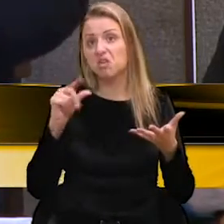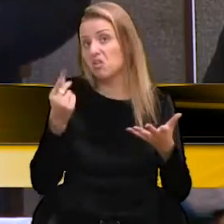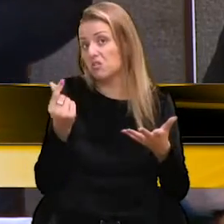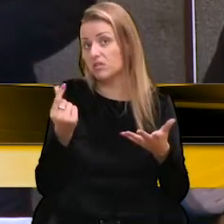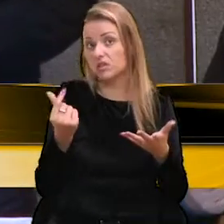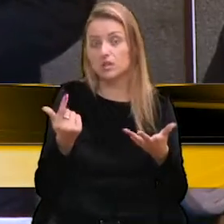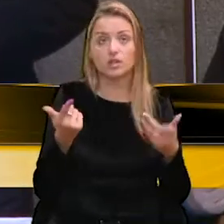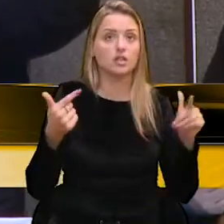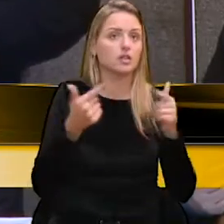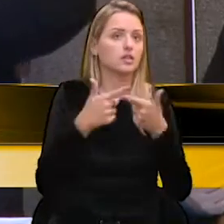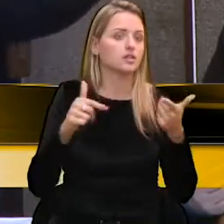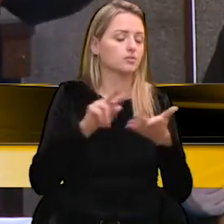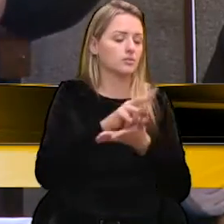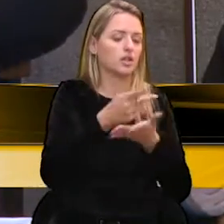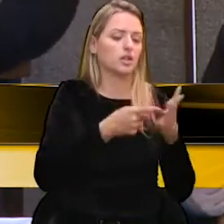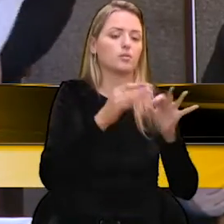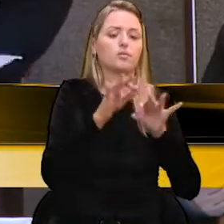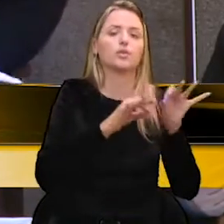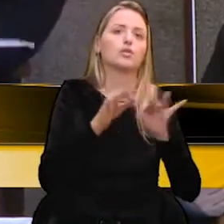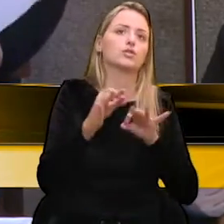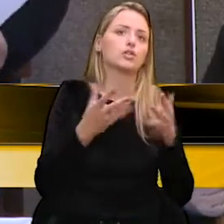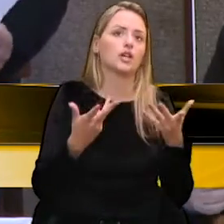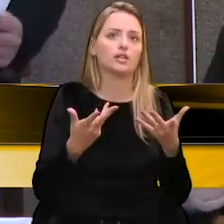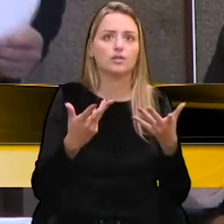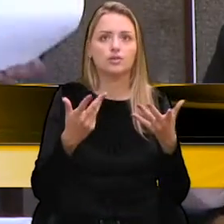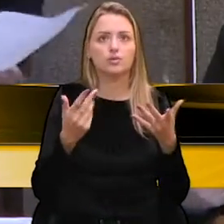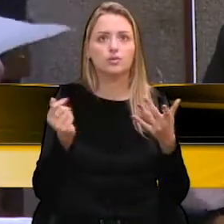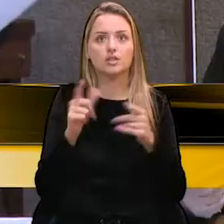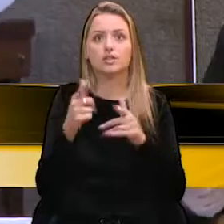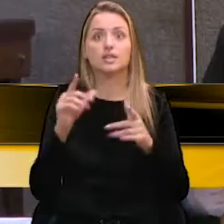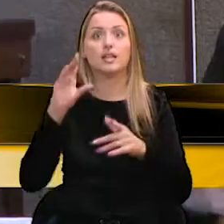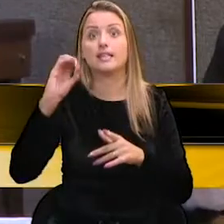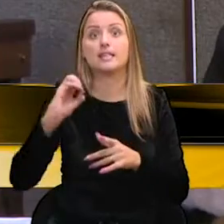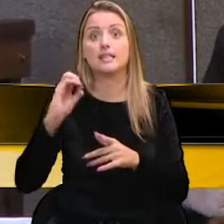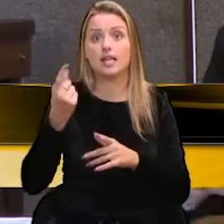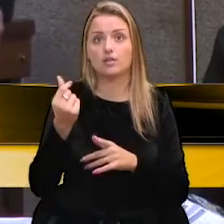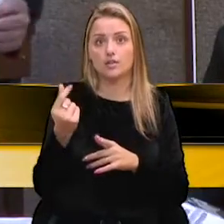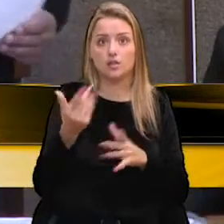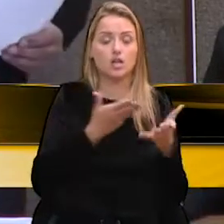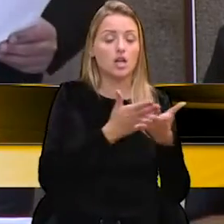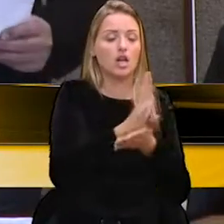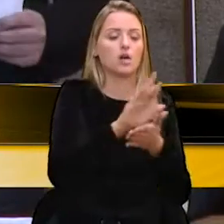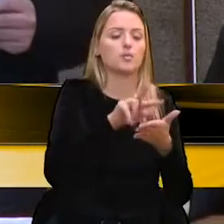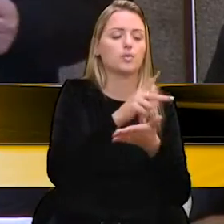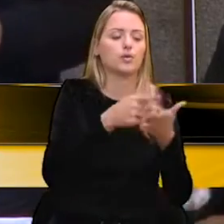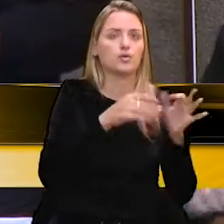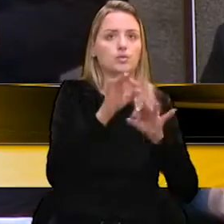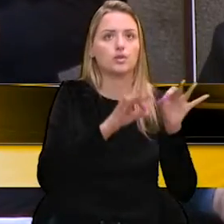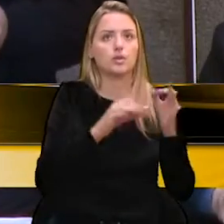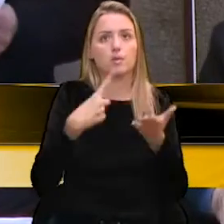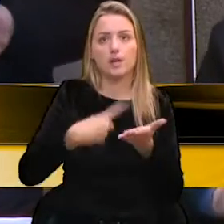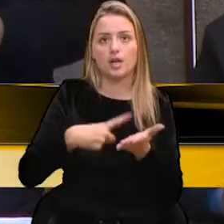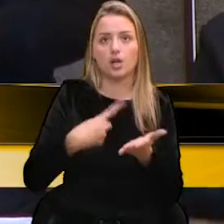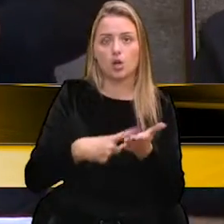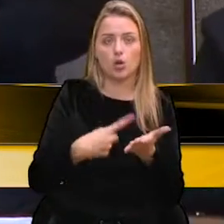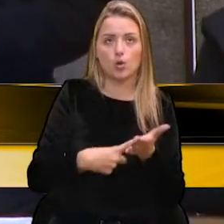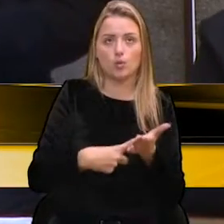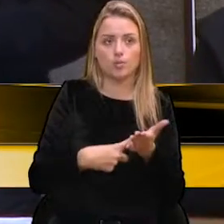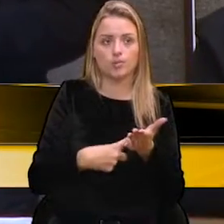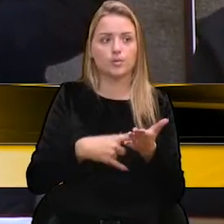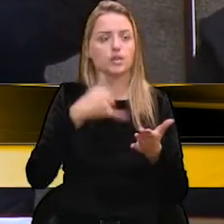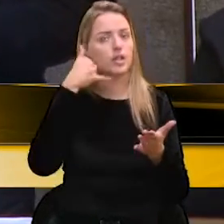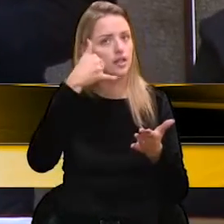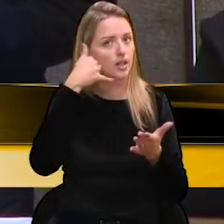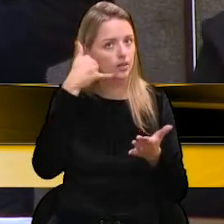custo mínimo. Não existe um projeto nenhum que não tenha custo zero. Aprovamos nessa casa há pouco tempo um projeto para marcar consulta por